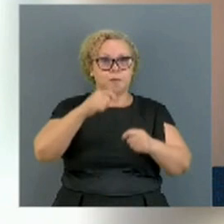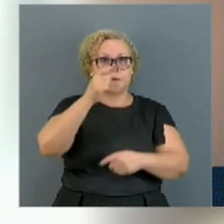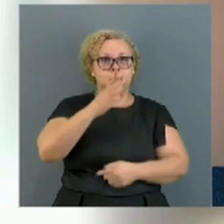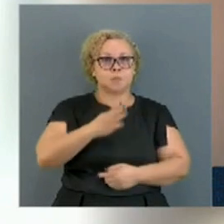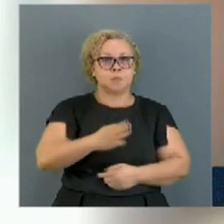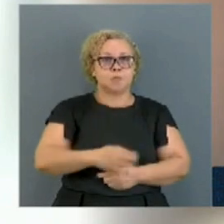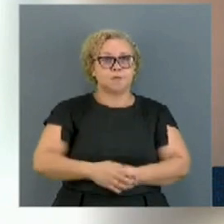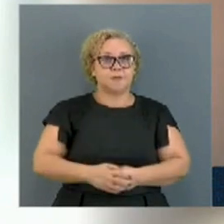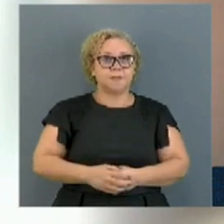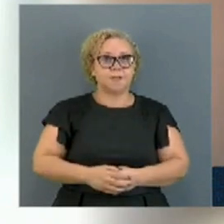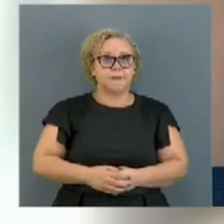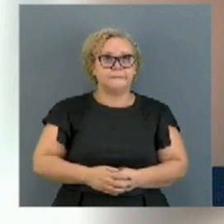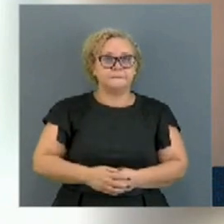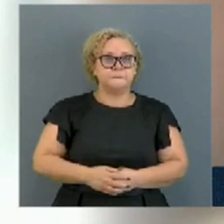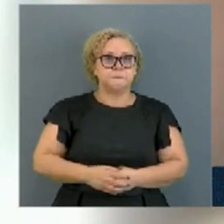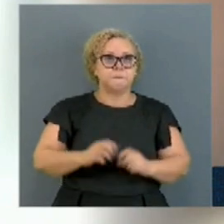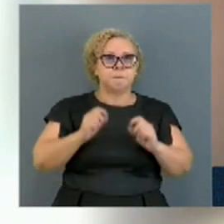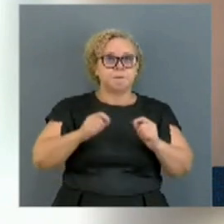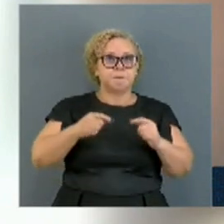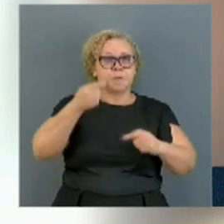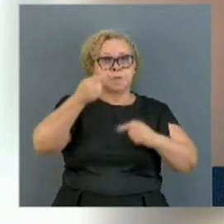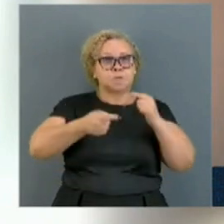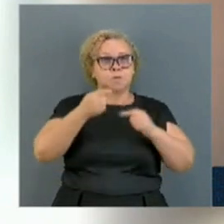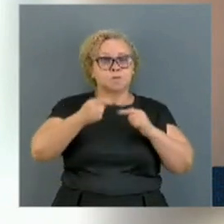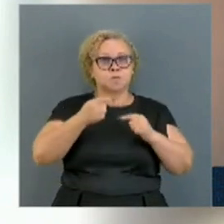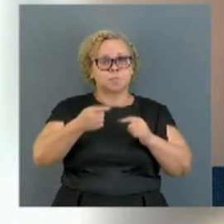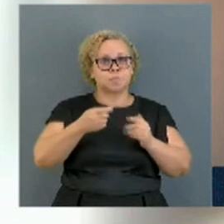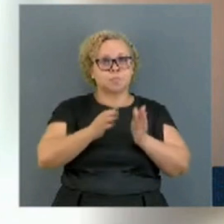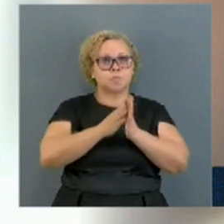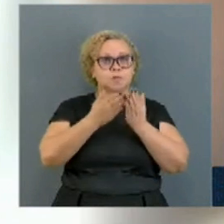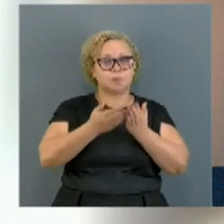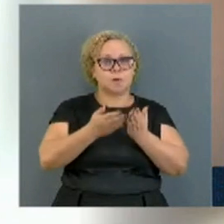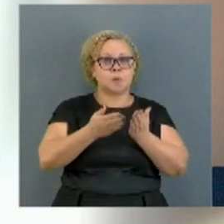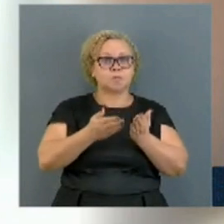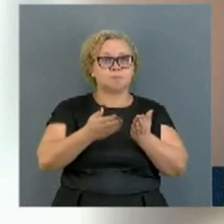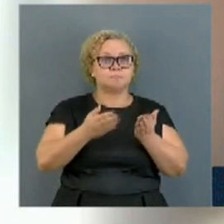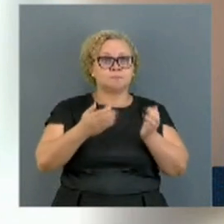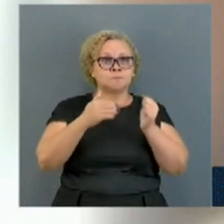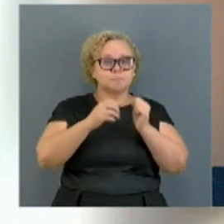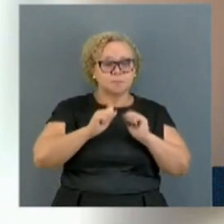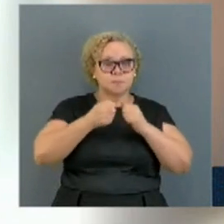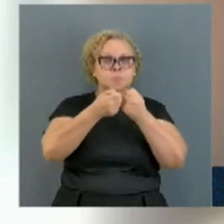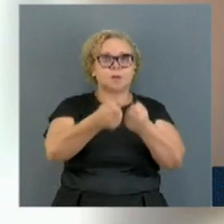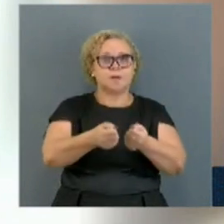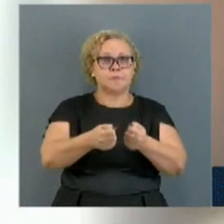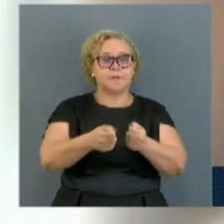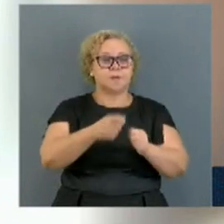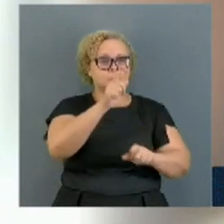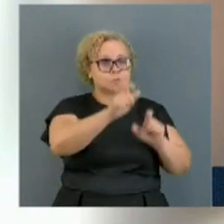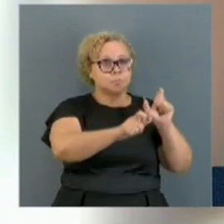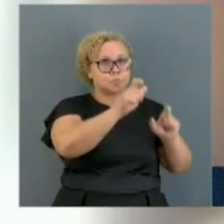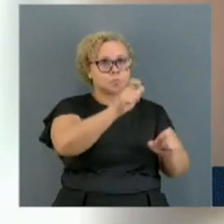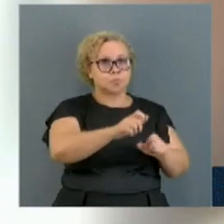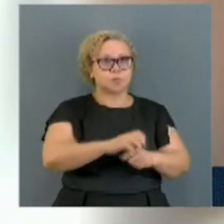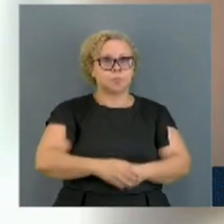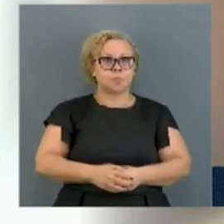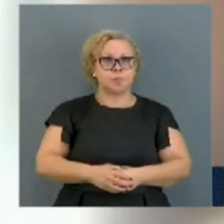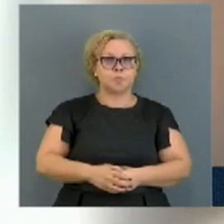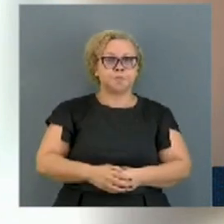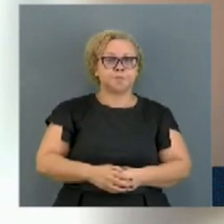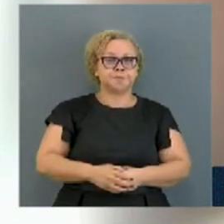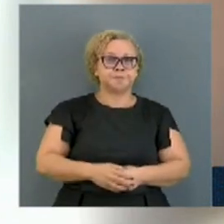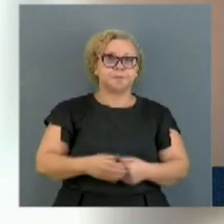no início dos anos 90, quando se discutiu o Código de Defesa do Consumidor, havia o mesmo argumento de que o modelo regulatório do CDC iria impedir o avanço do